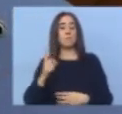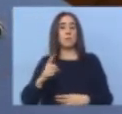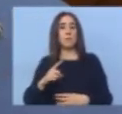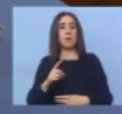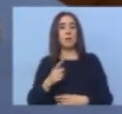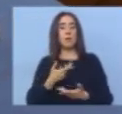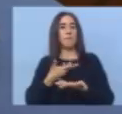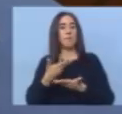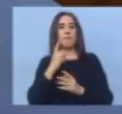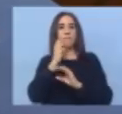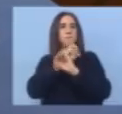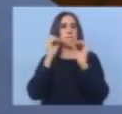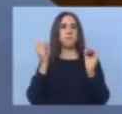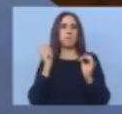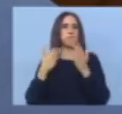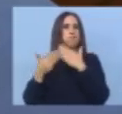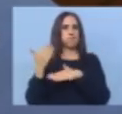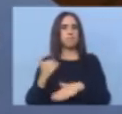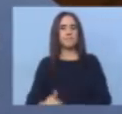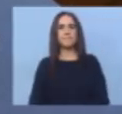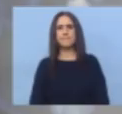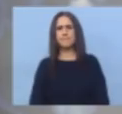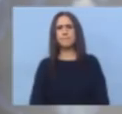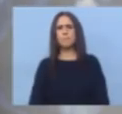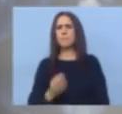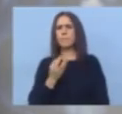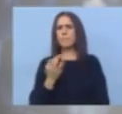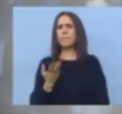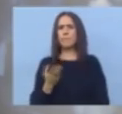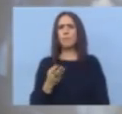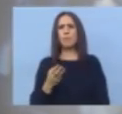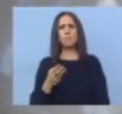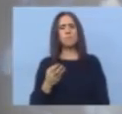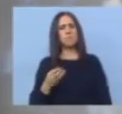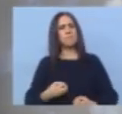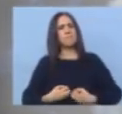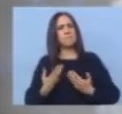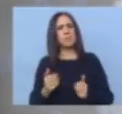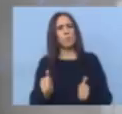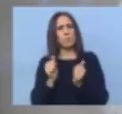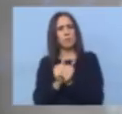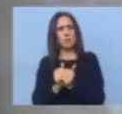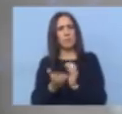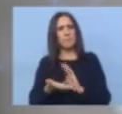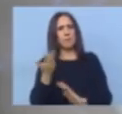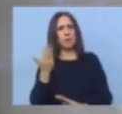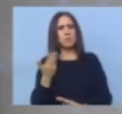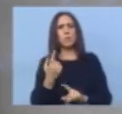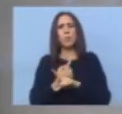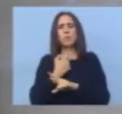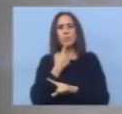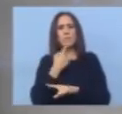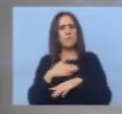já não falavam há anos sem fim. Acaba por ser, de facto, mais essa atitude do fazer companhia, mais do que fazer muitas